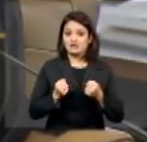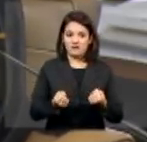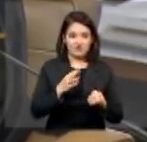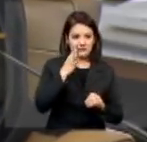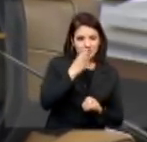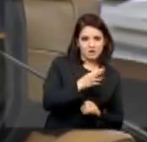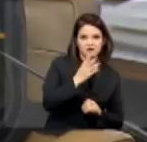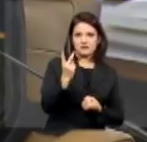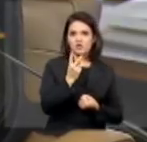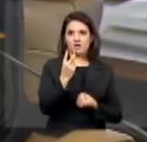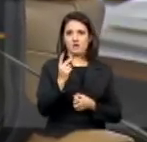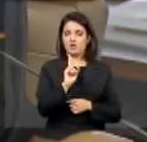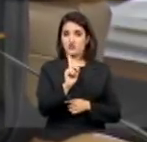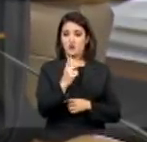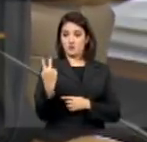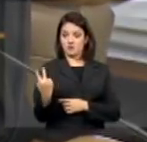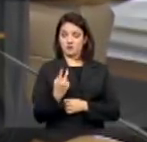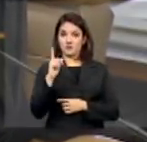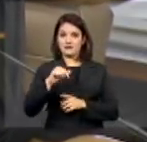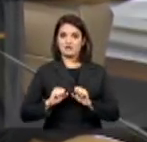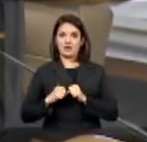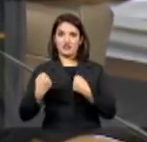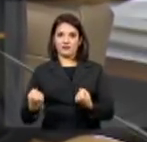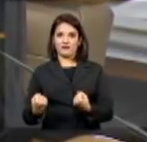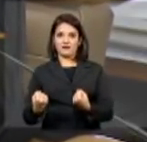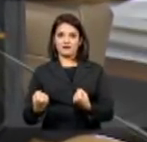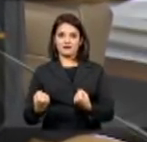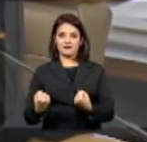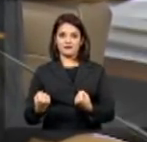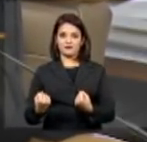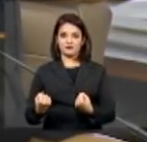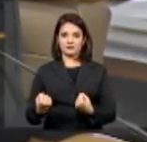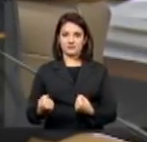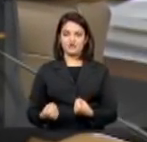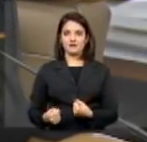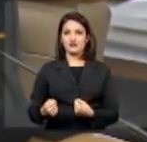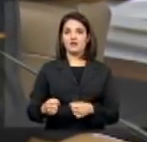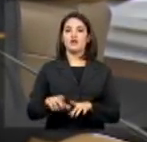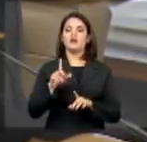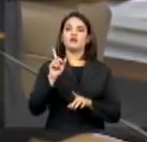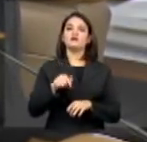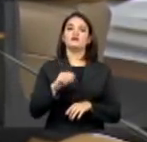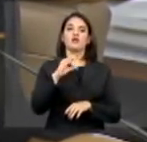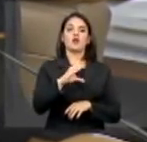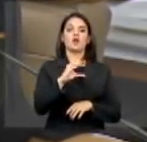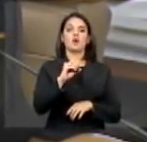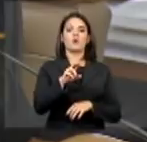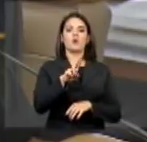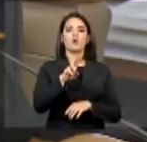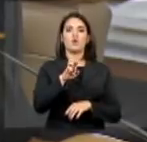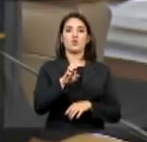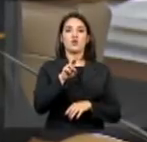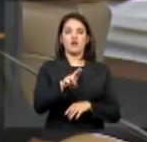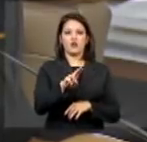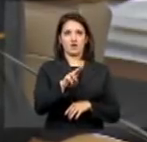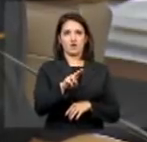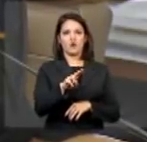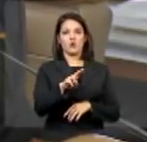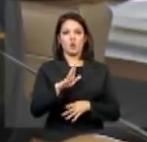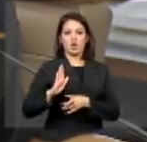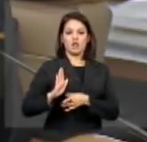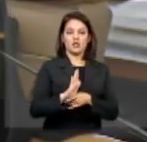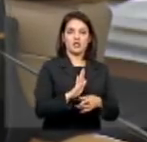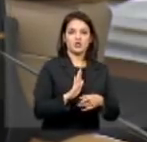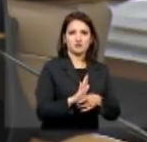defesa vale dizer entre corréus e que no ordenamento jurídico brasileiro